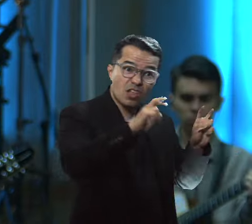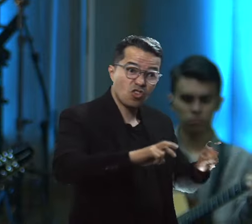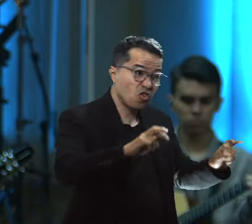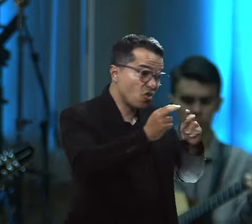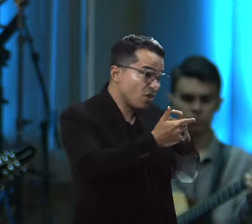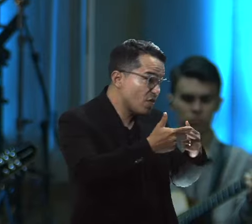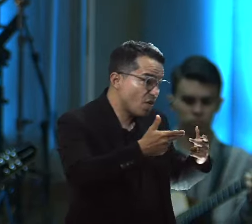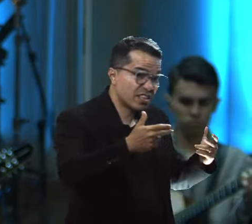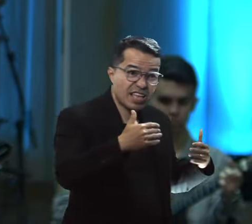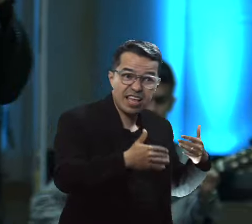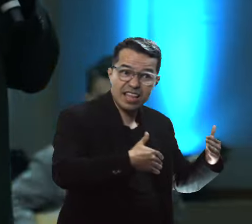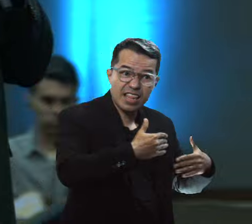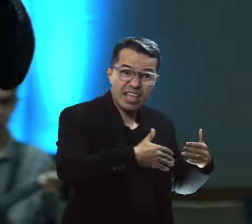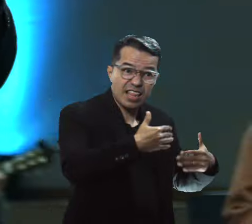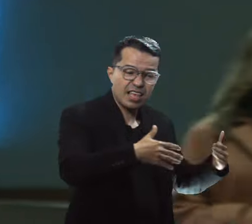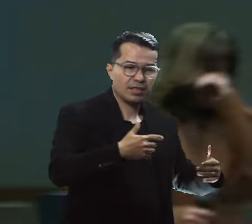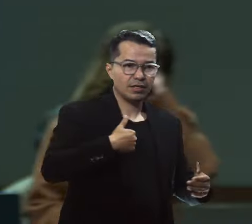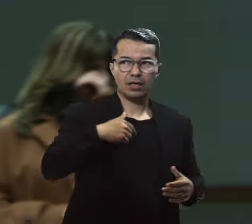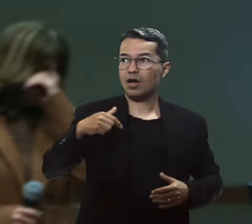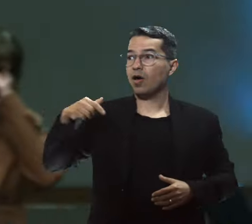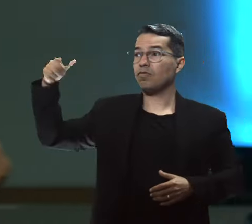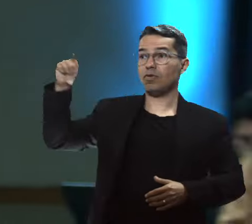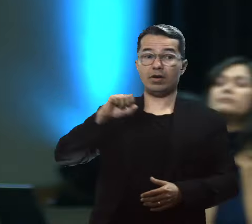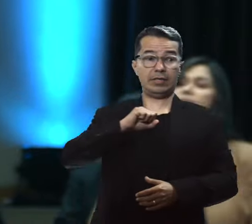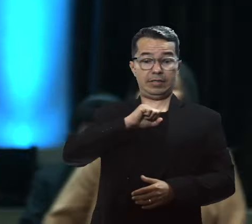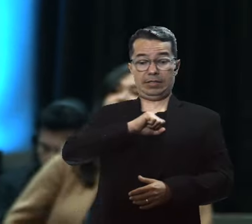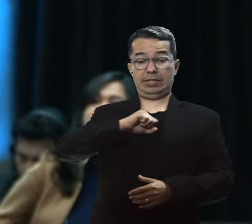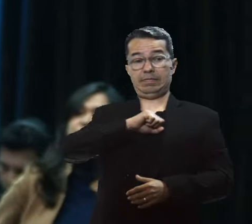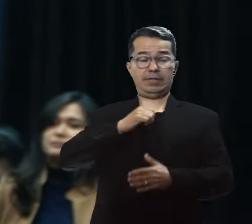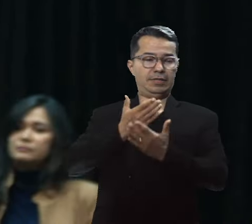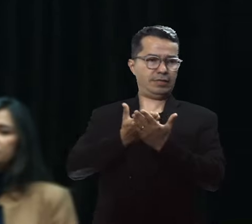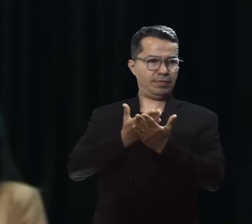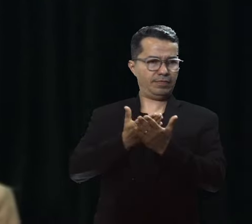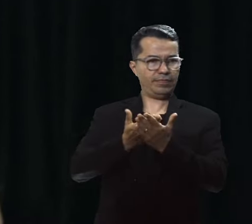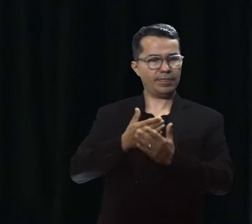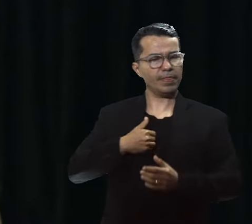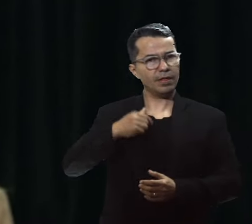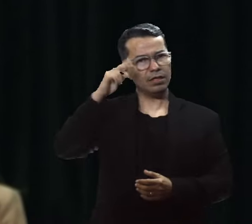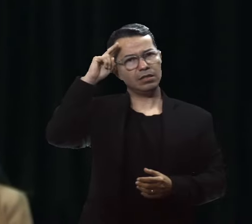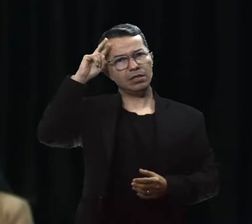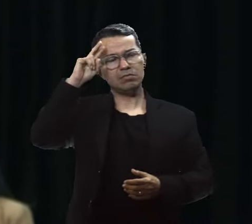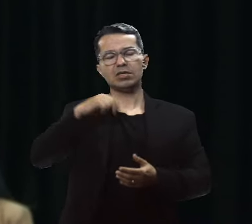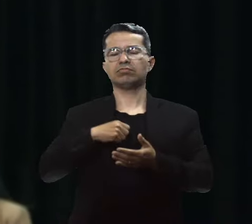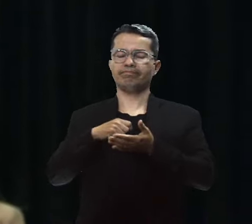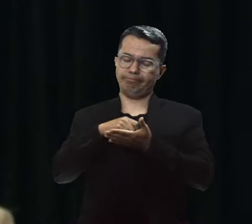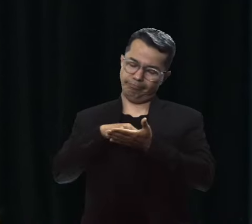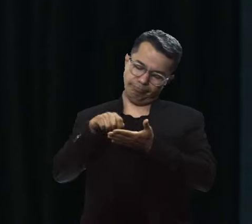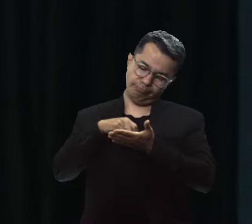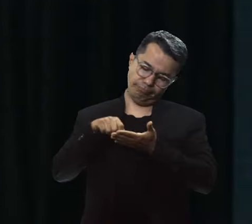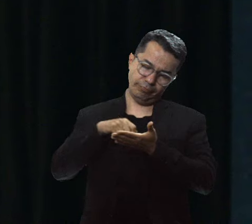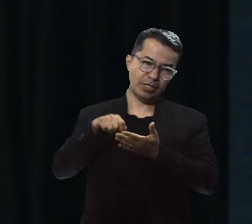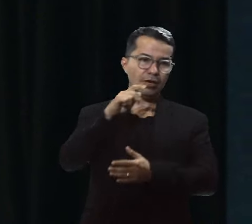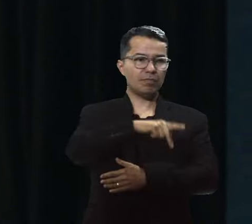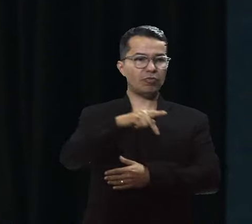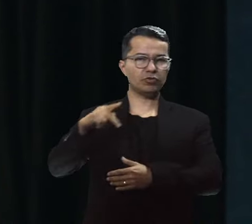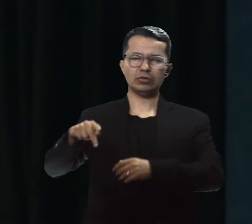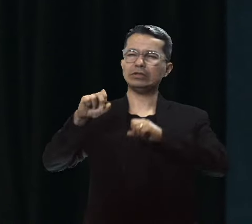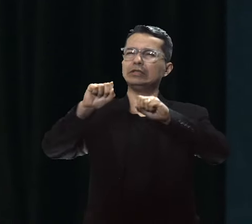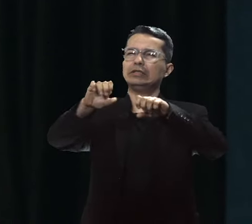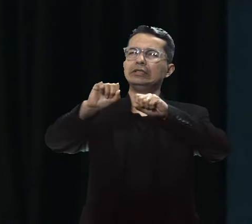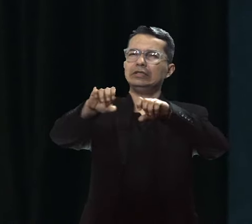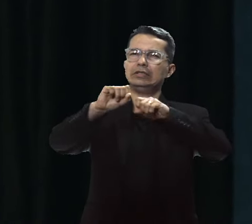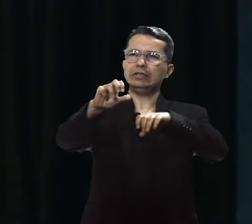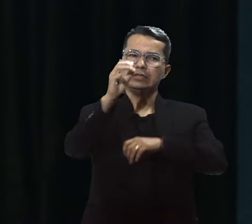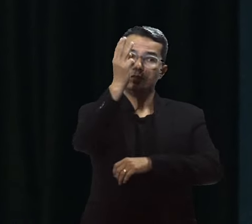novo. E eu lembro que eu fui para o seminário. Quando eu cheguei na sala, eu estava assim, anotando algumas coisas. O professor estava ensinando sobre